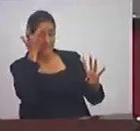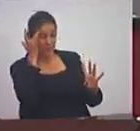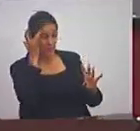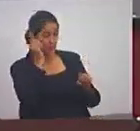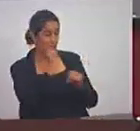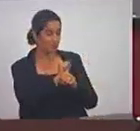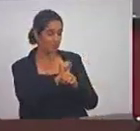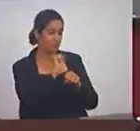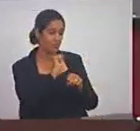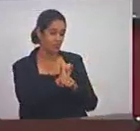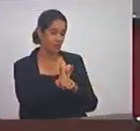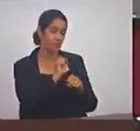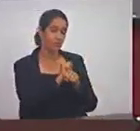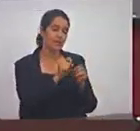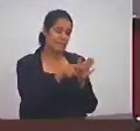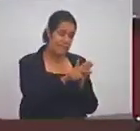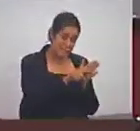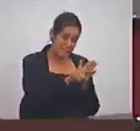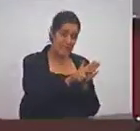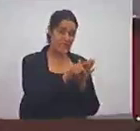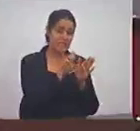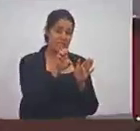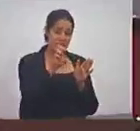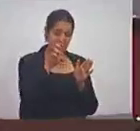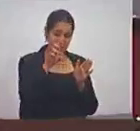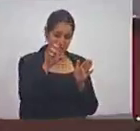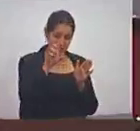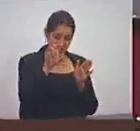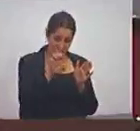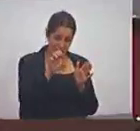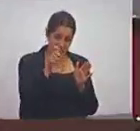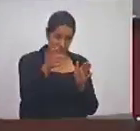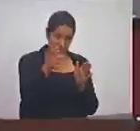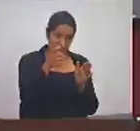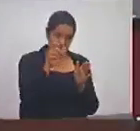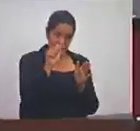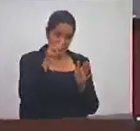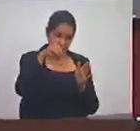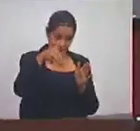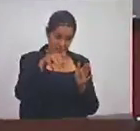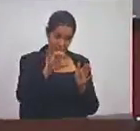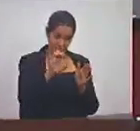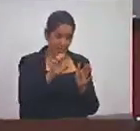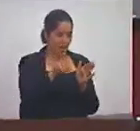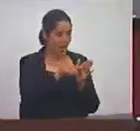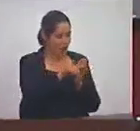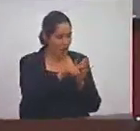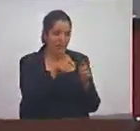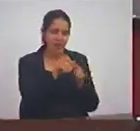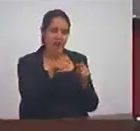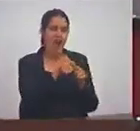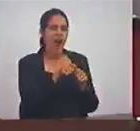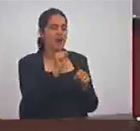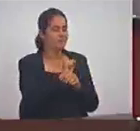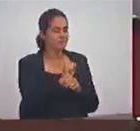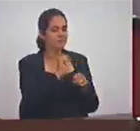a pessoa precisa fazer um raio-x, precisa fazer um ultrassom, é para daqui a 1 ano, a pessoa está com problema hoje,